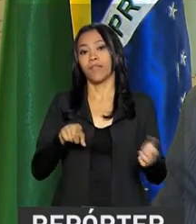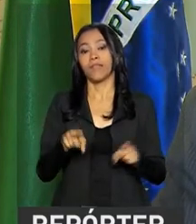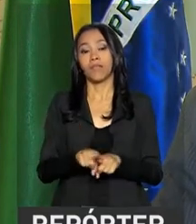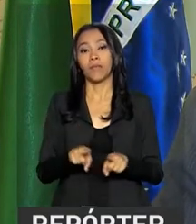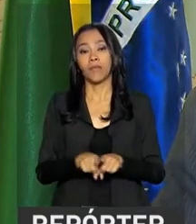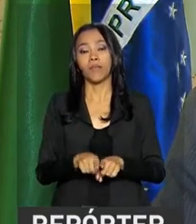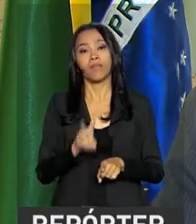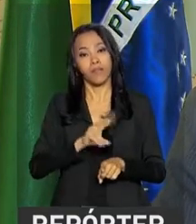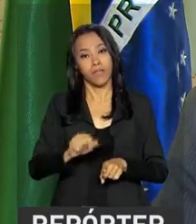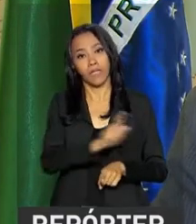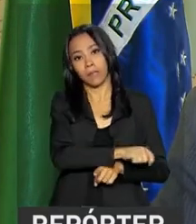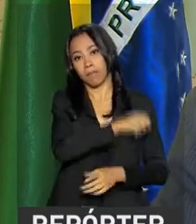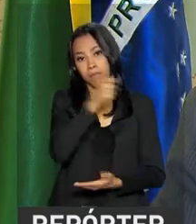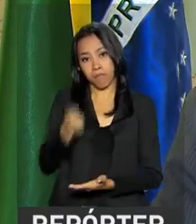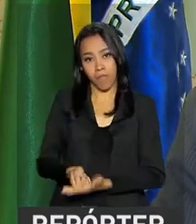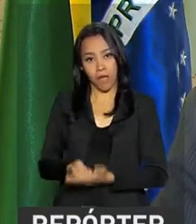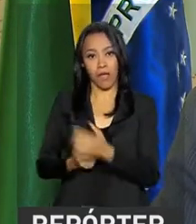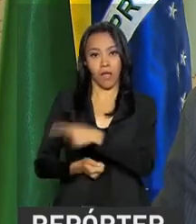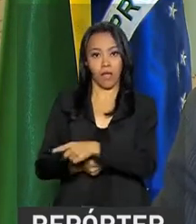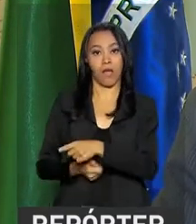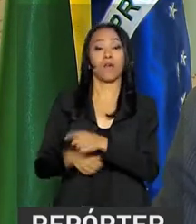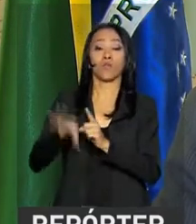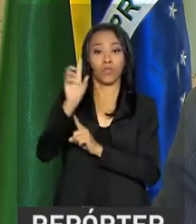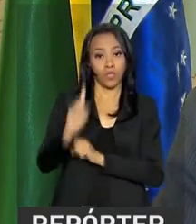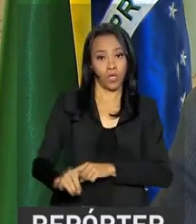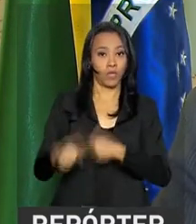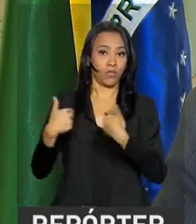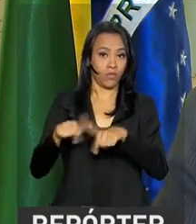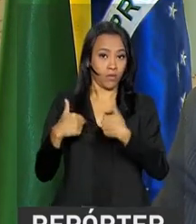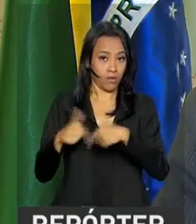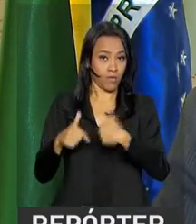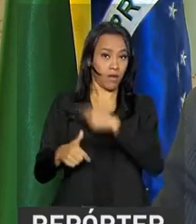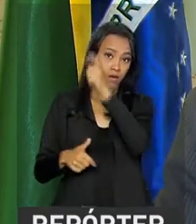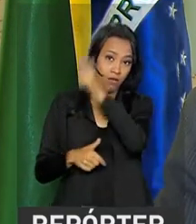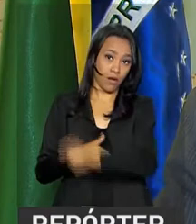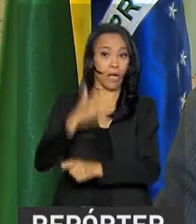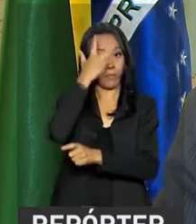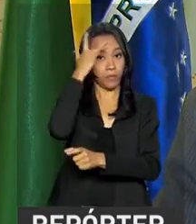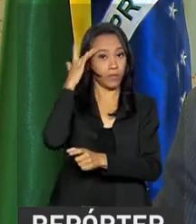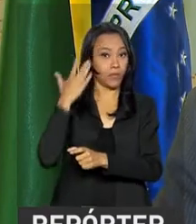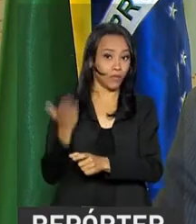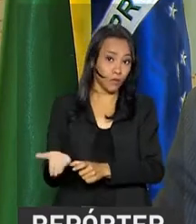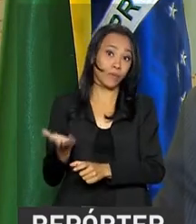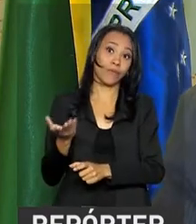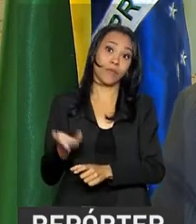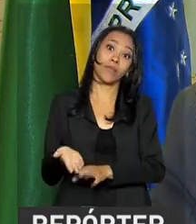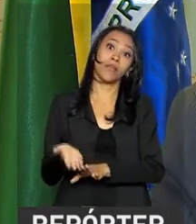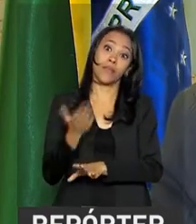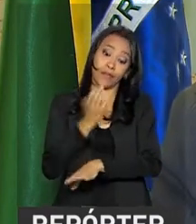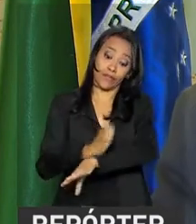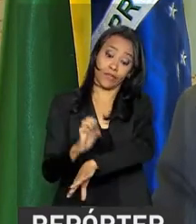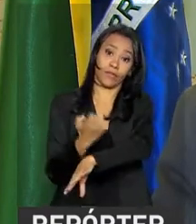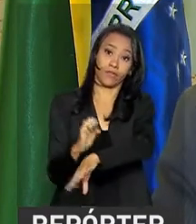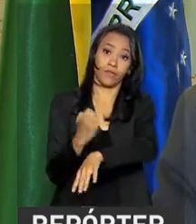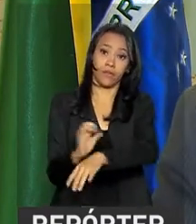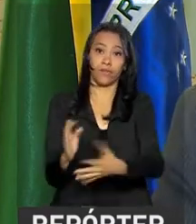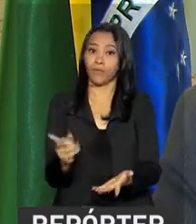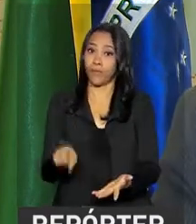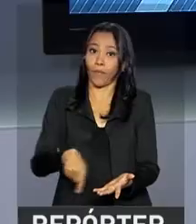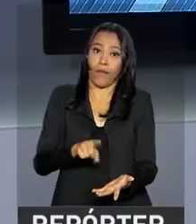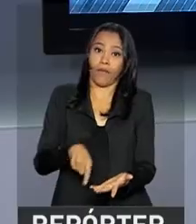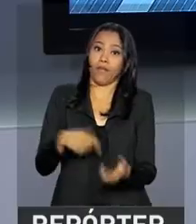ter que pagar as verbas trabalhistas e previdenciárias devidas ao empregado que estava mascarado como como